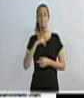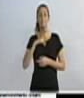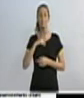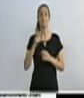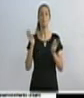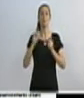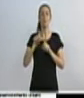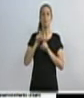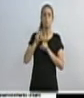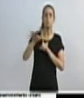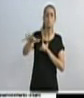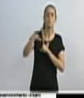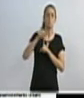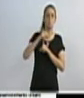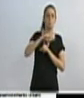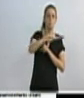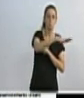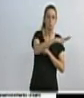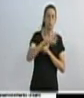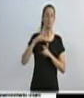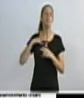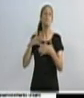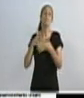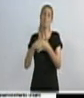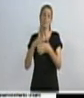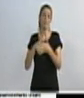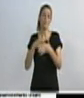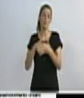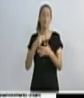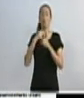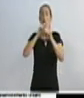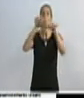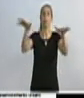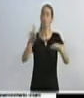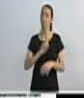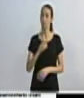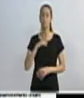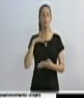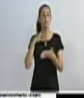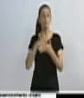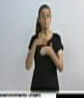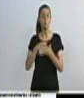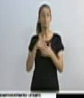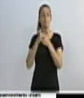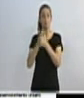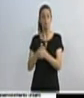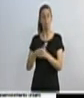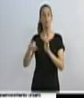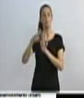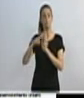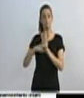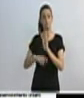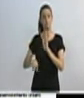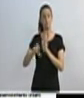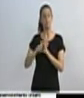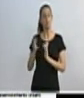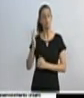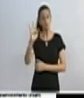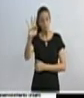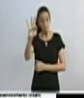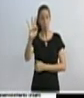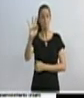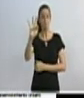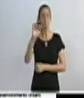radiada, máximos por estação, que já são definidos na regulamentação federal pertinente. Ressalta-se que esses valores